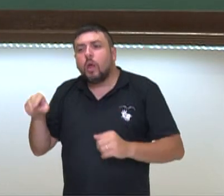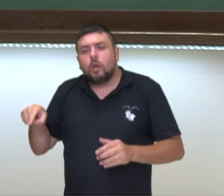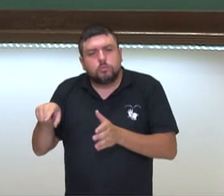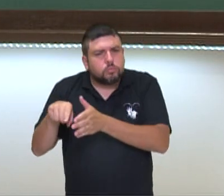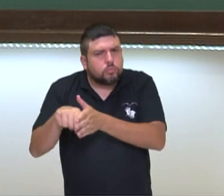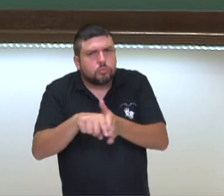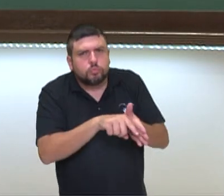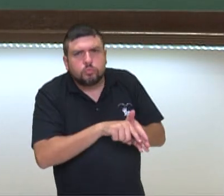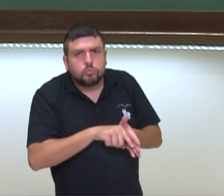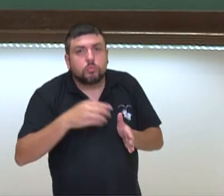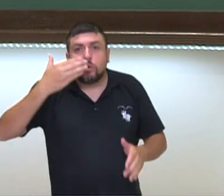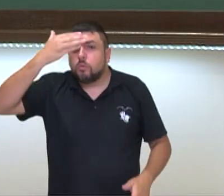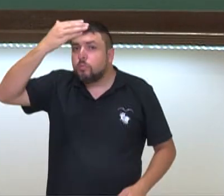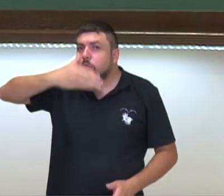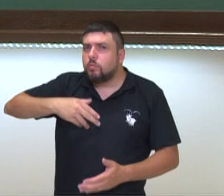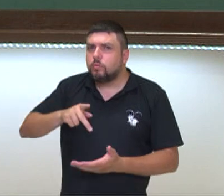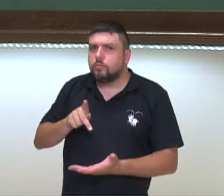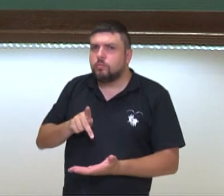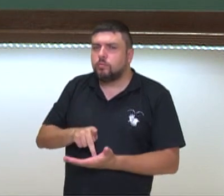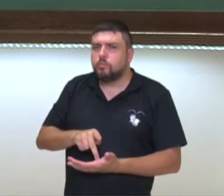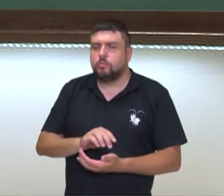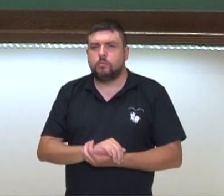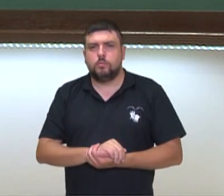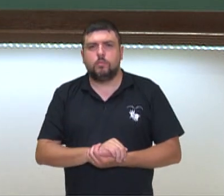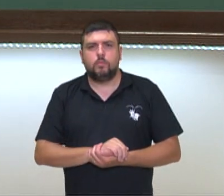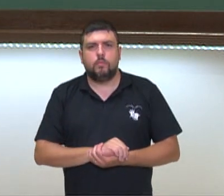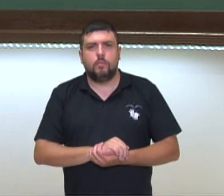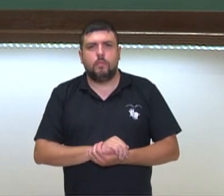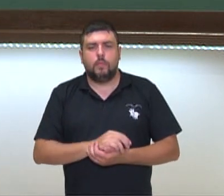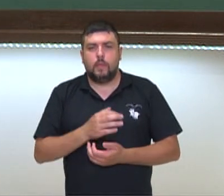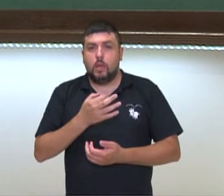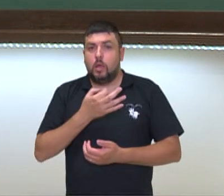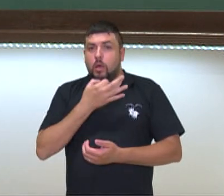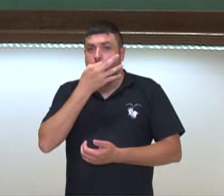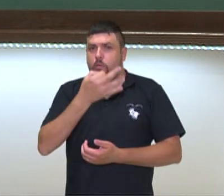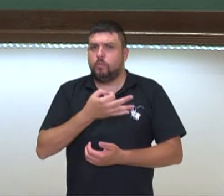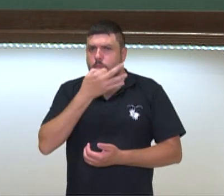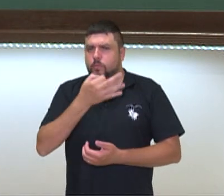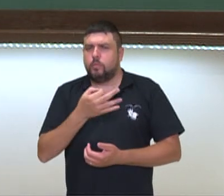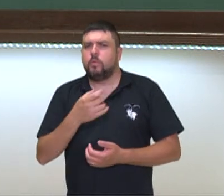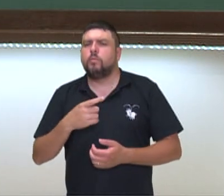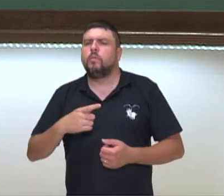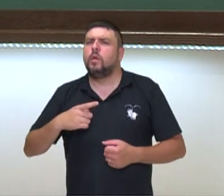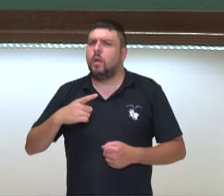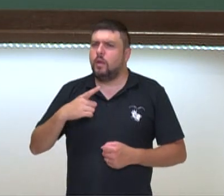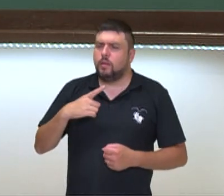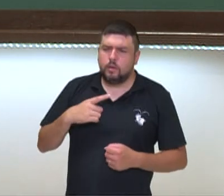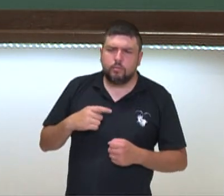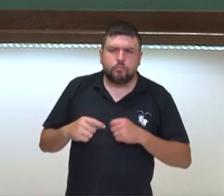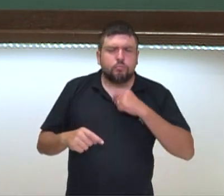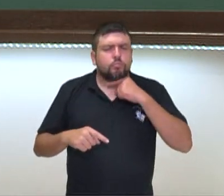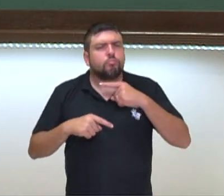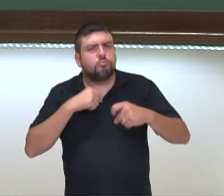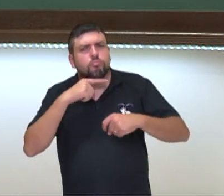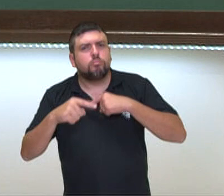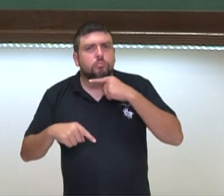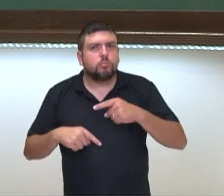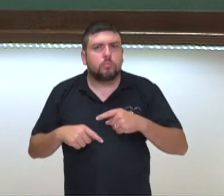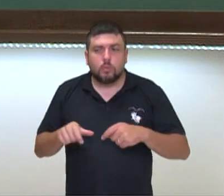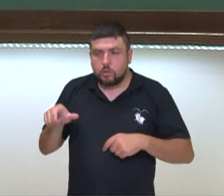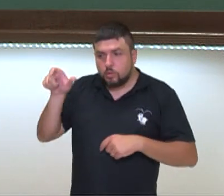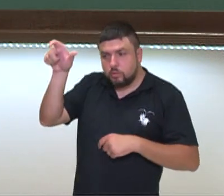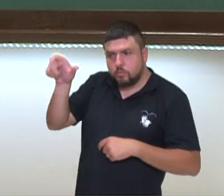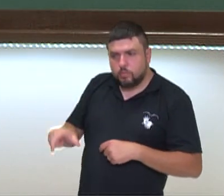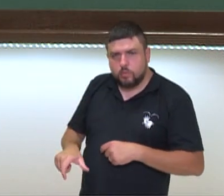E as opiniões, diferentemente dos fatos, elas são questionáveis, são da pessoa, por isso são